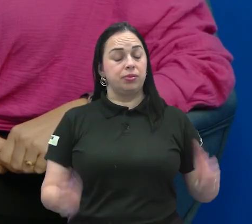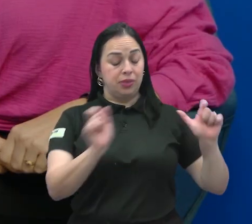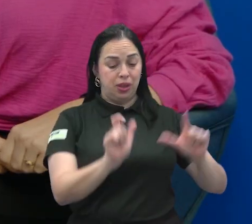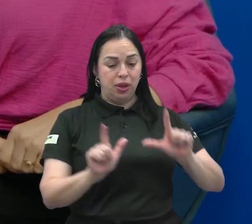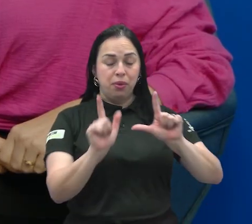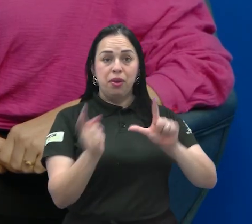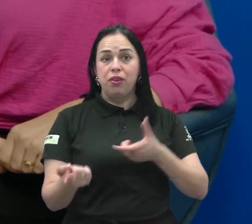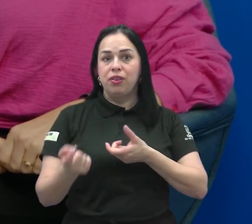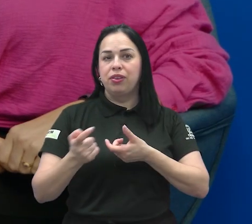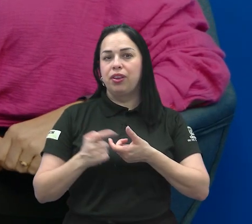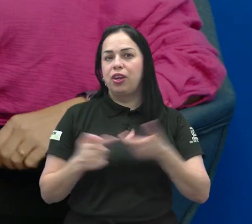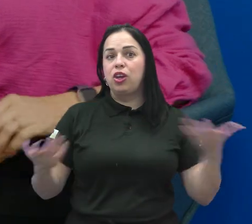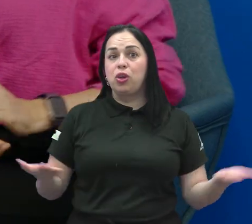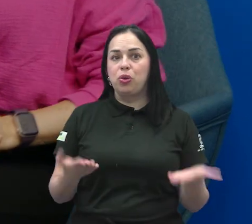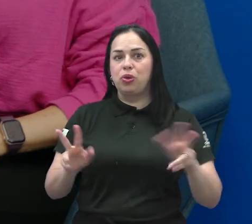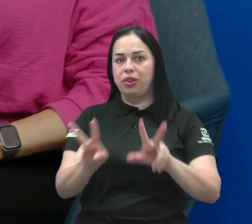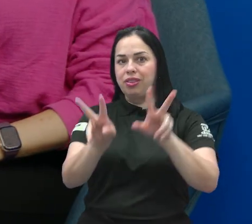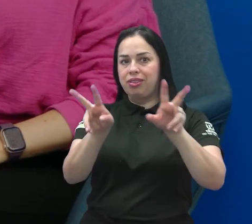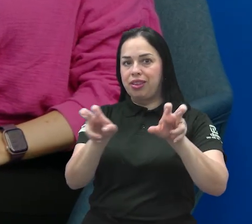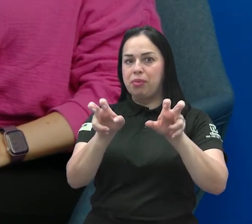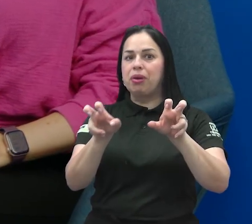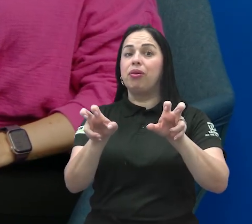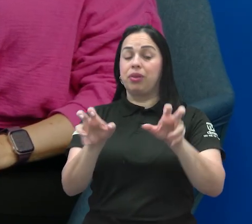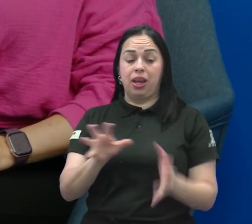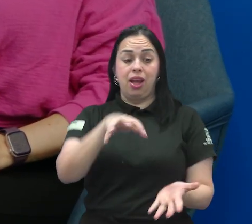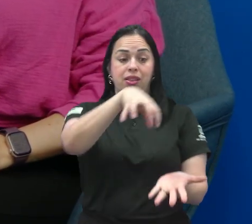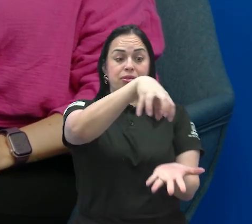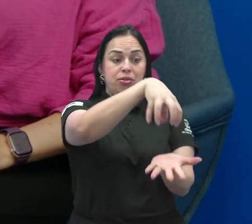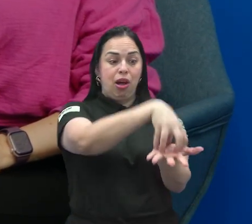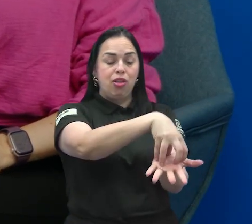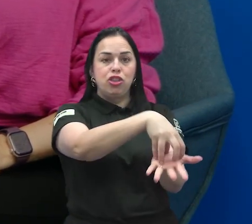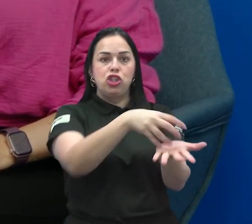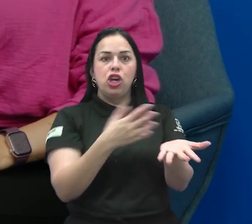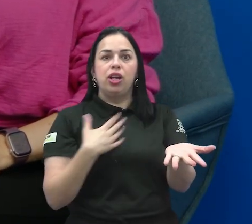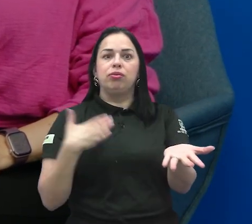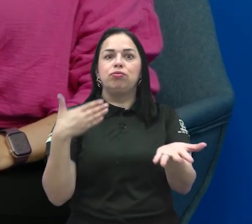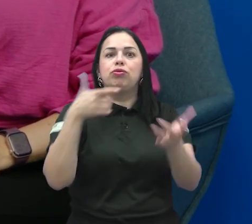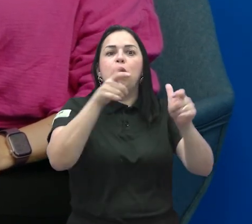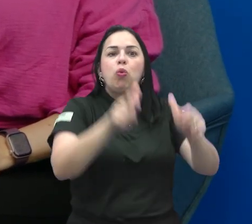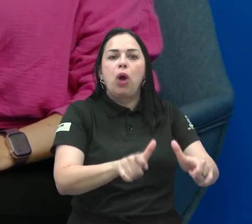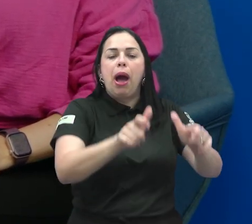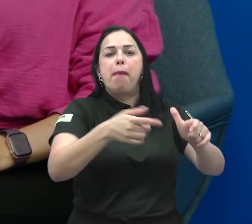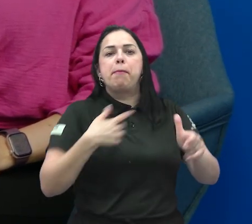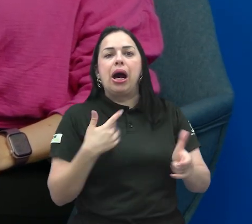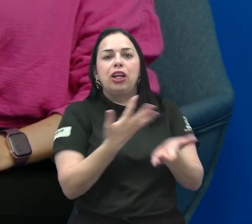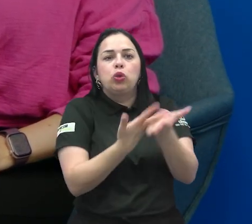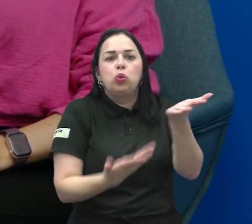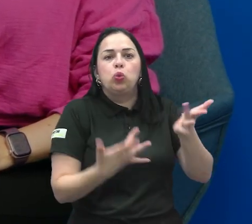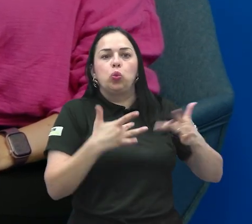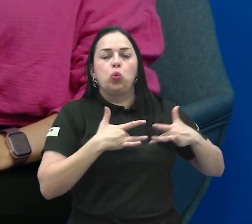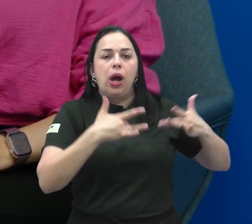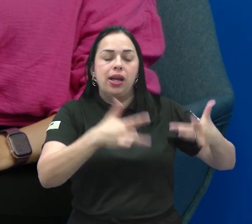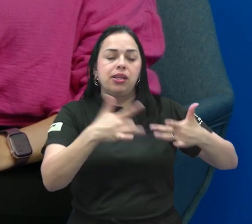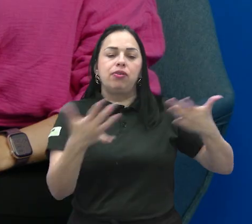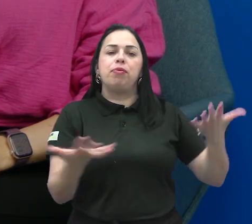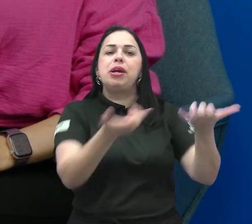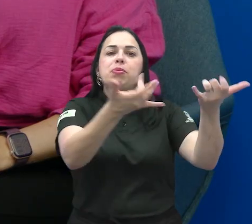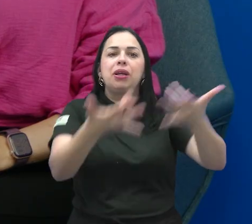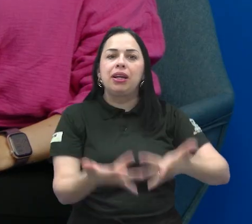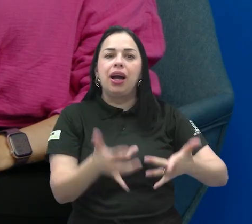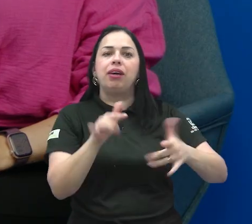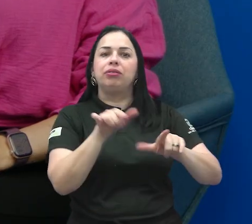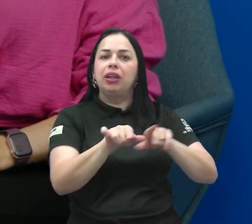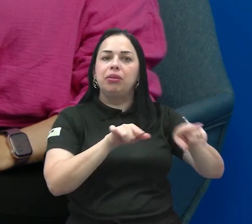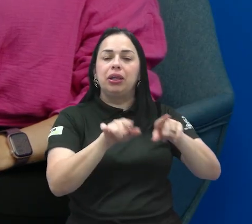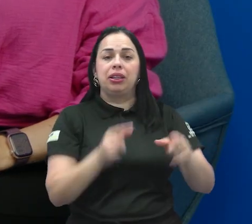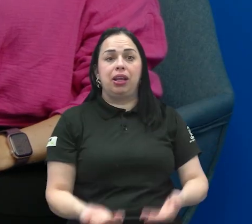Estamos de volta e o assunto agora é o trabalho do Banco de Sangue de São José dos Campos. O serviço de hemoterapia